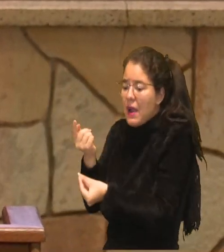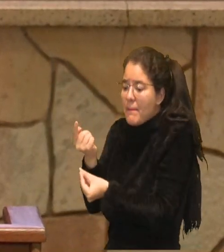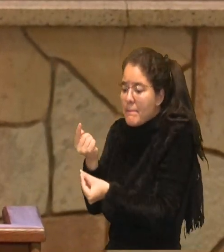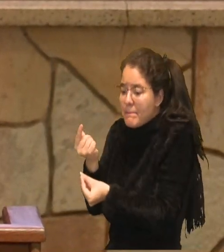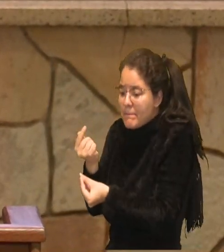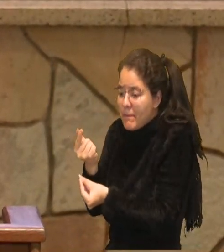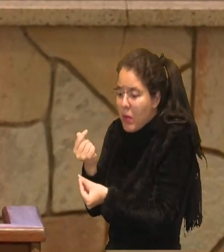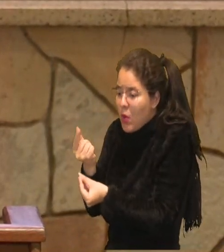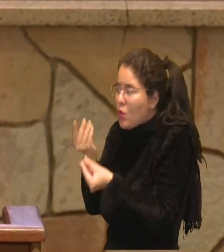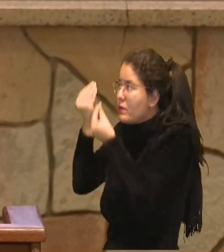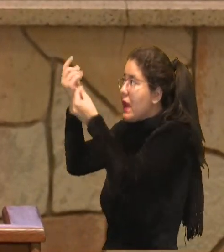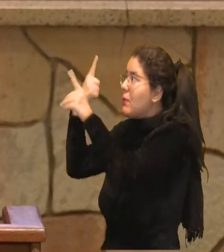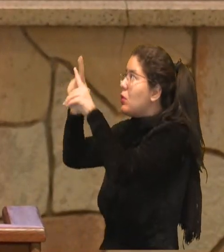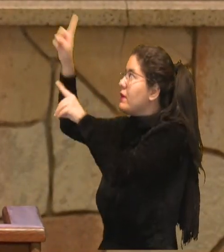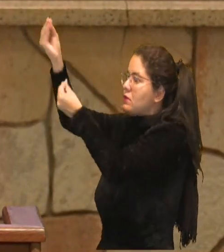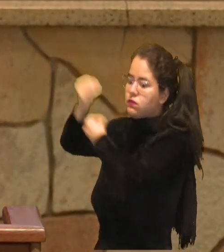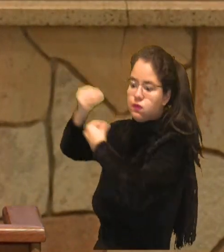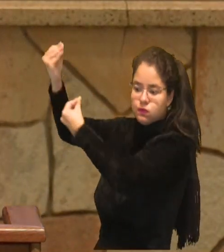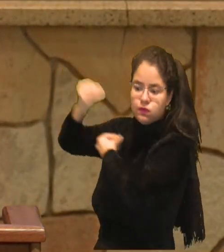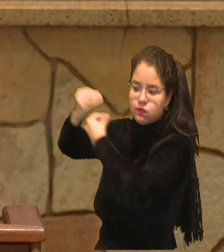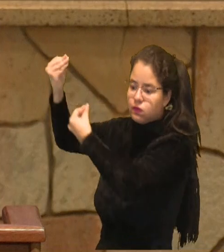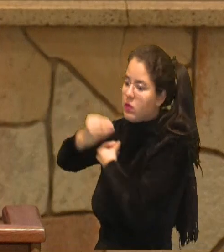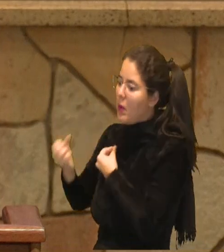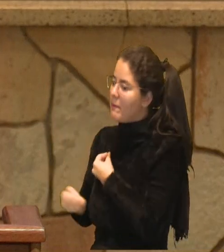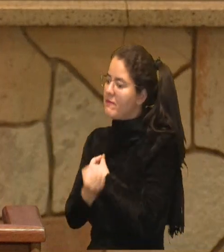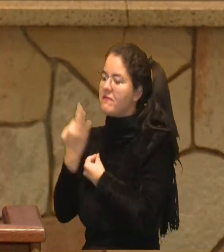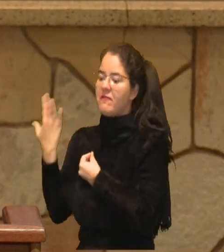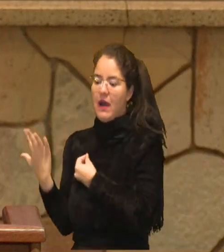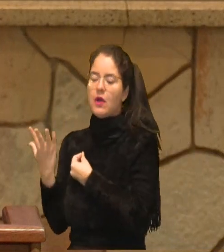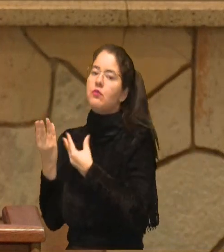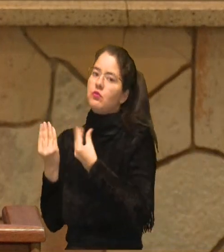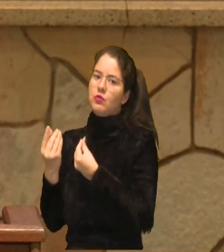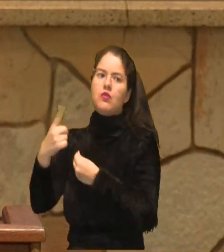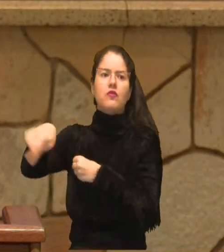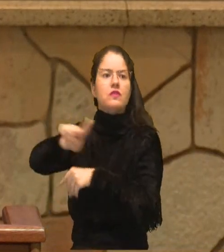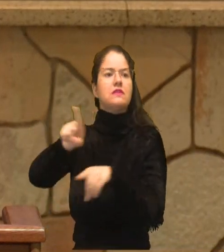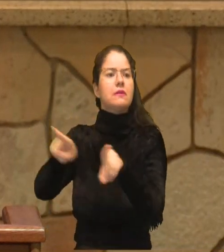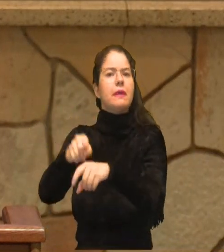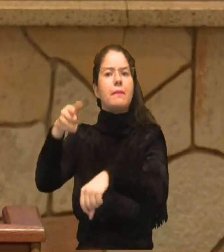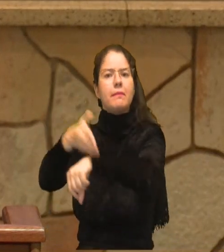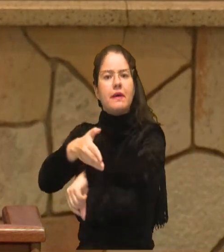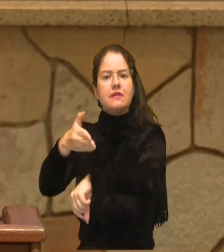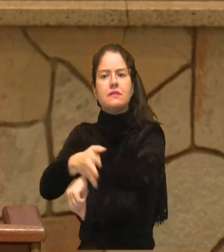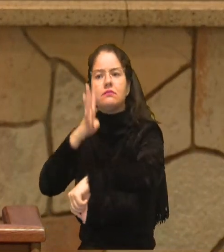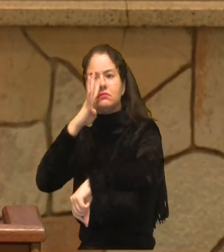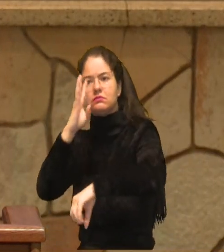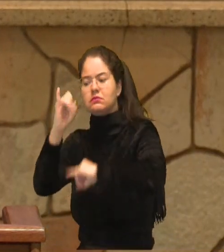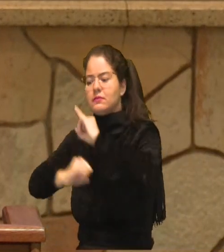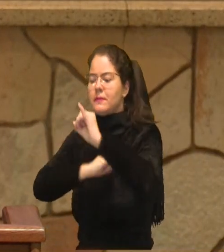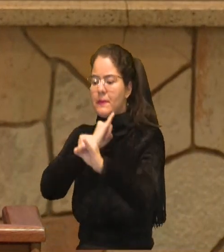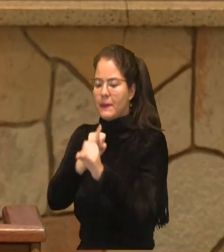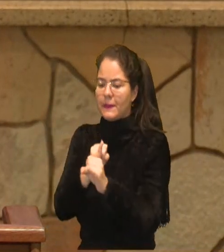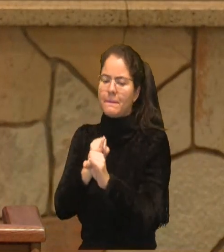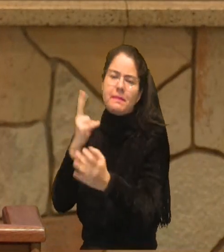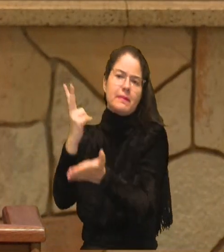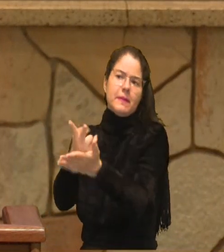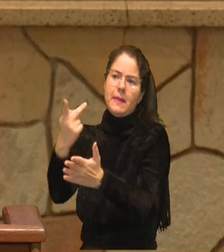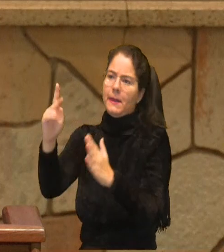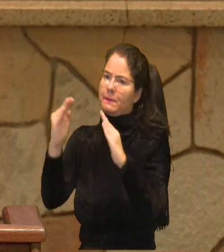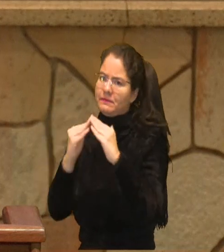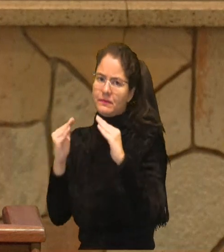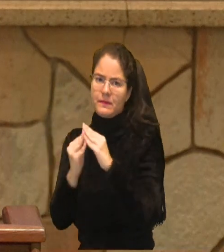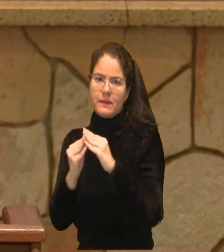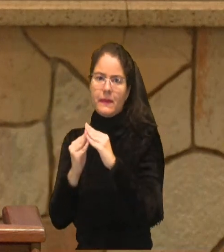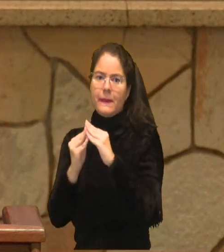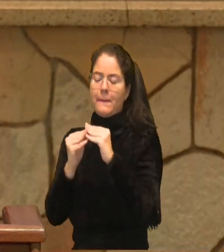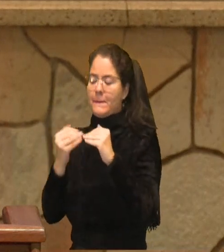dado, que Ele tem nos abençoado. Você também que participa, adora o Senhor conosco, via internet, mesmo em sua casa, os números